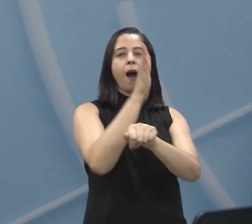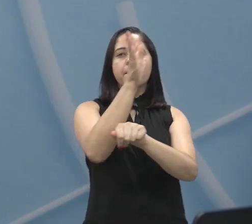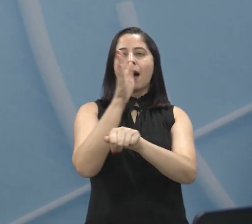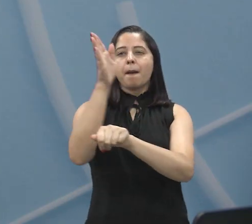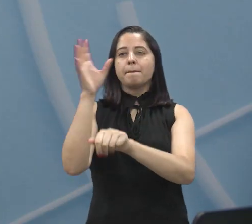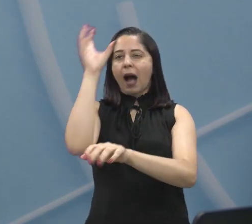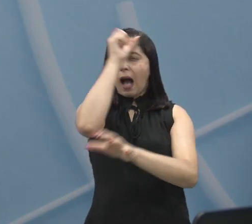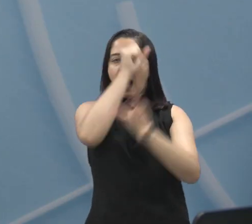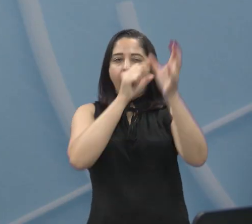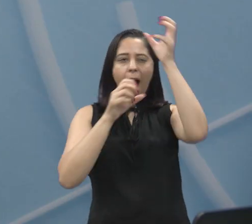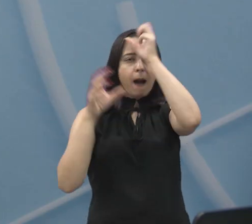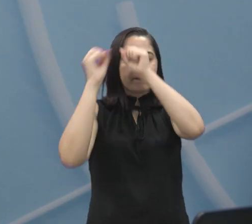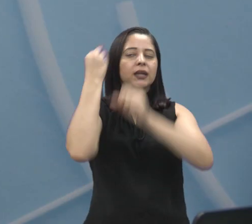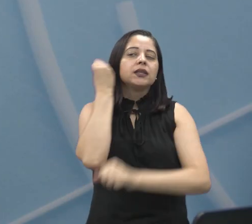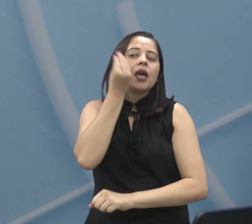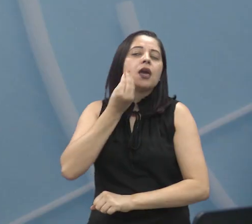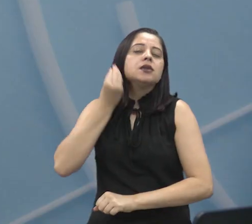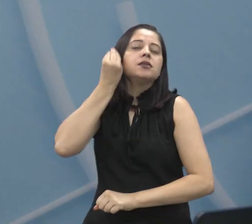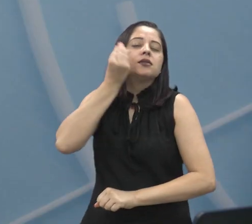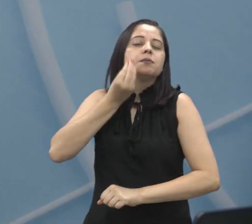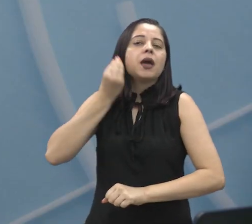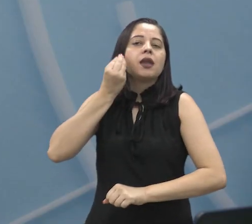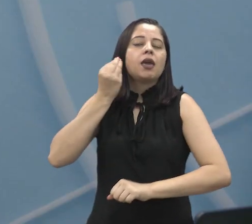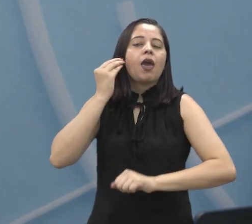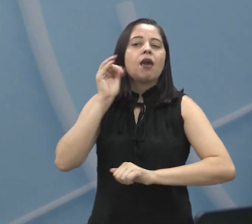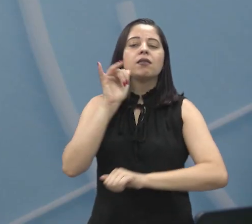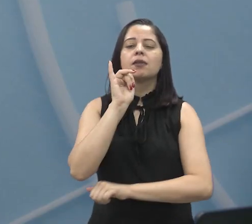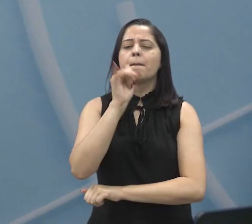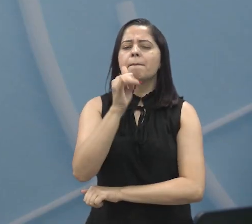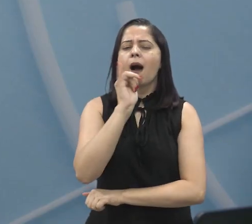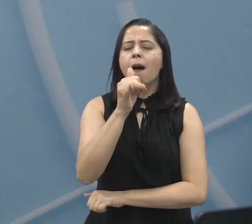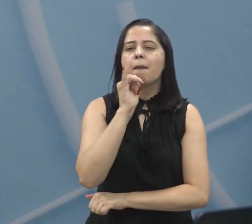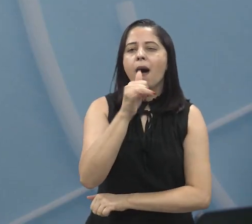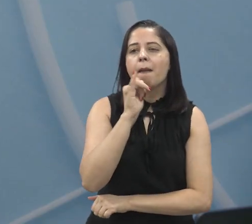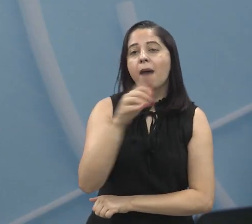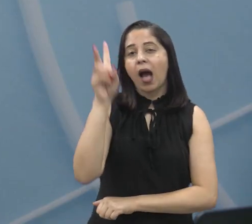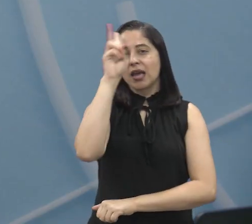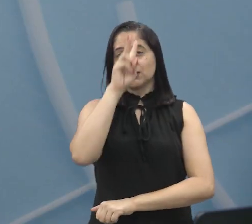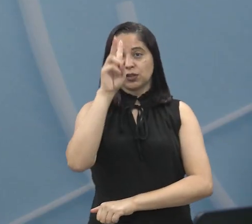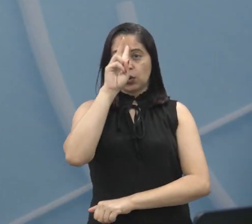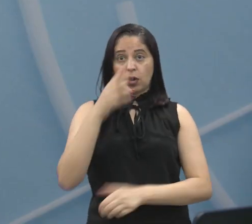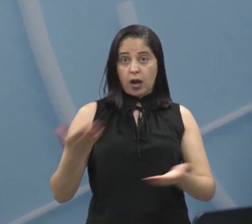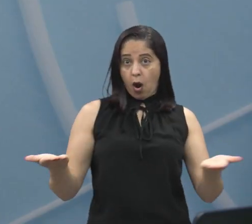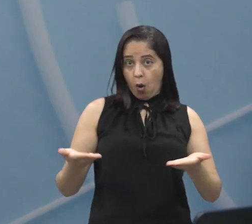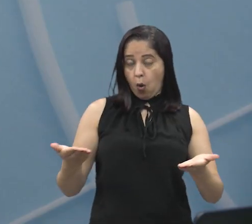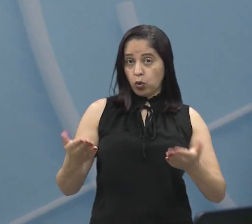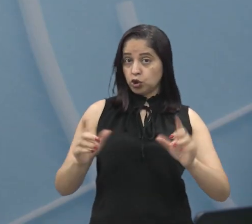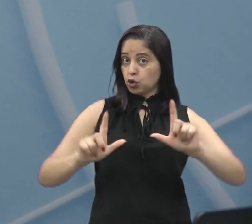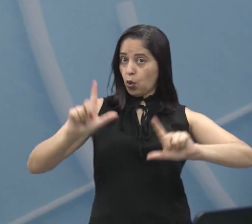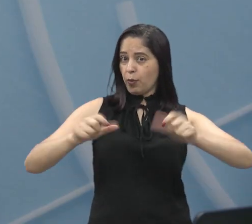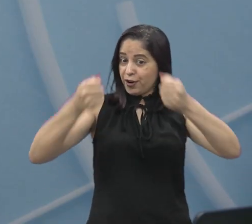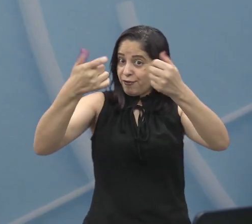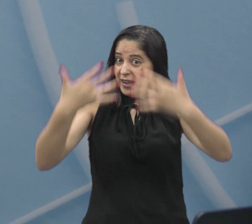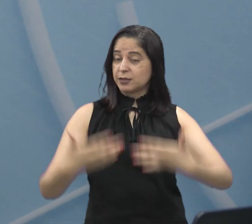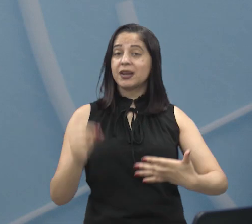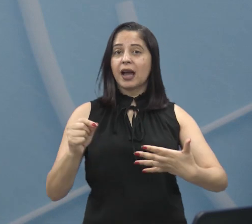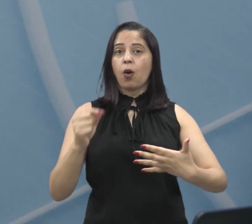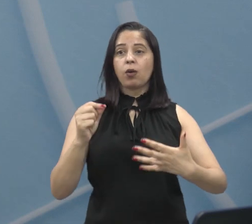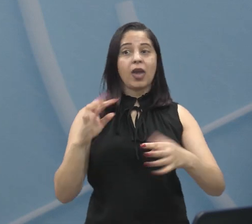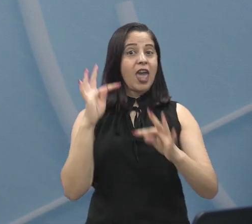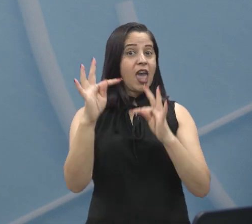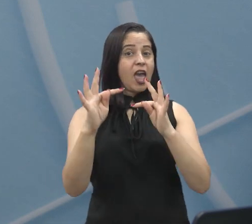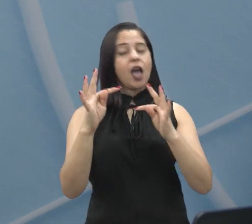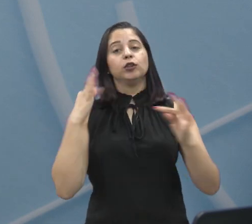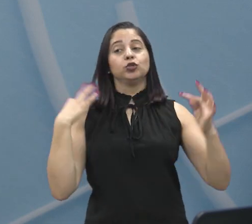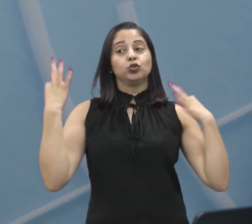referências, ter histórias para contar. E o Diálogos de hoje falará sobre uma outra vertente, o turismo cultural. E